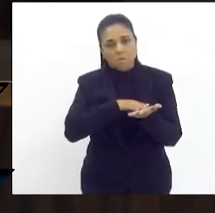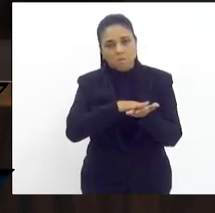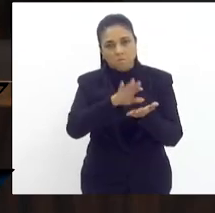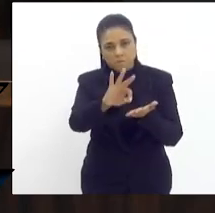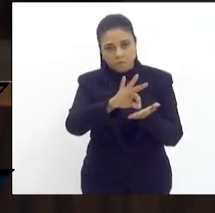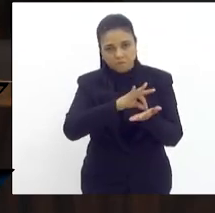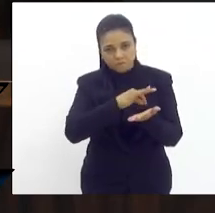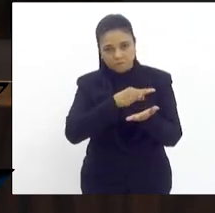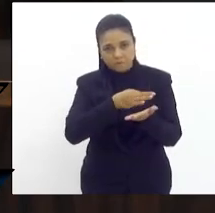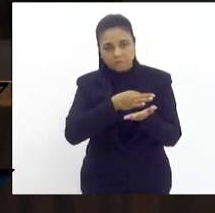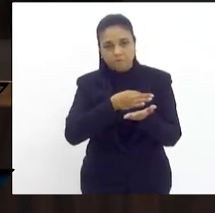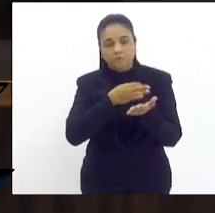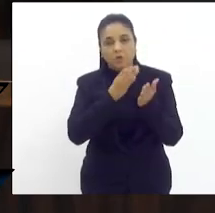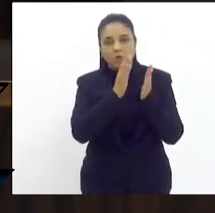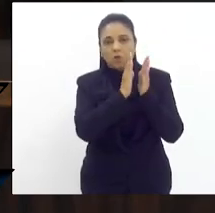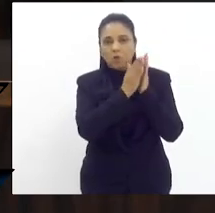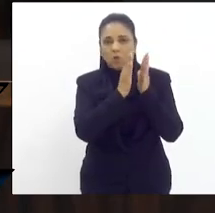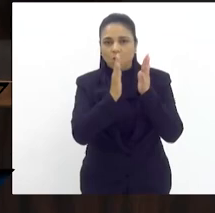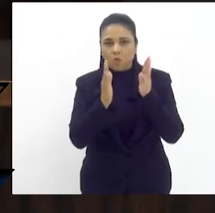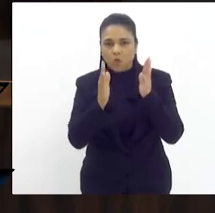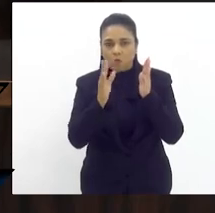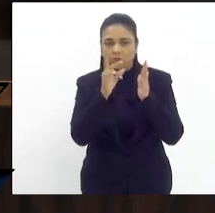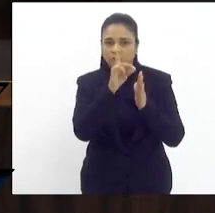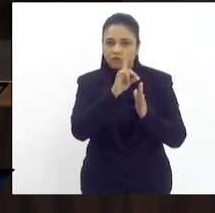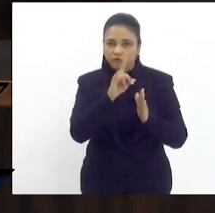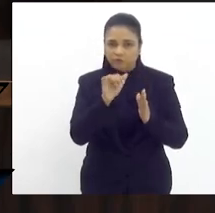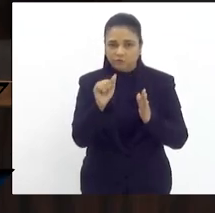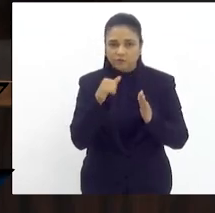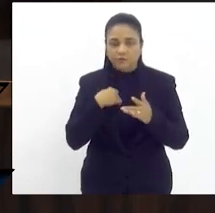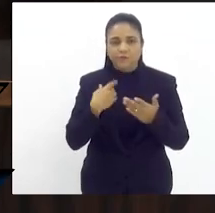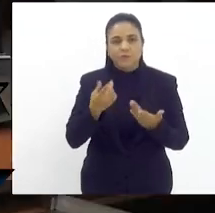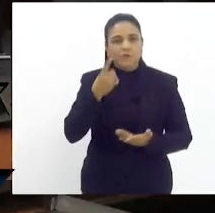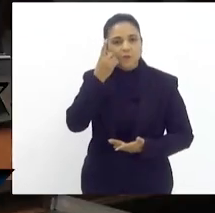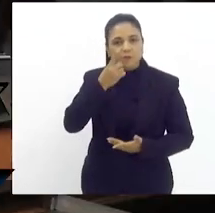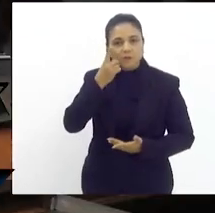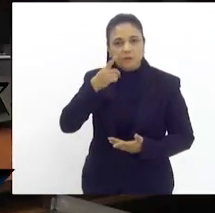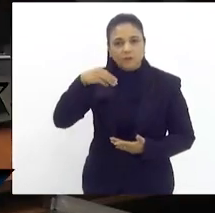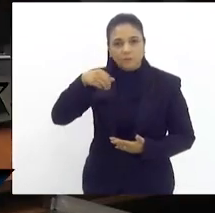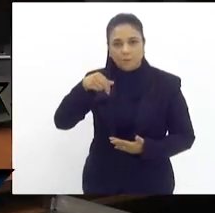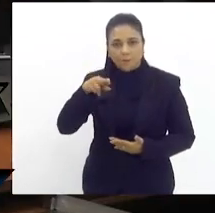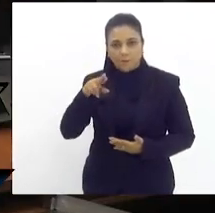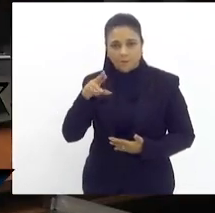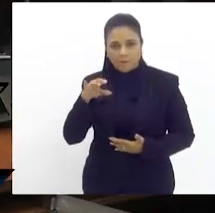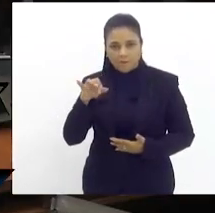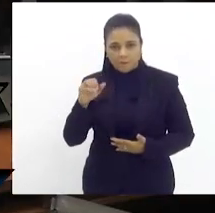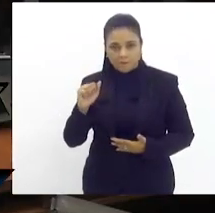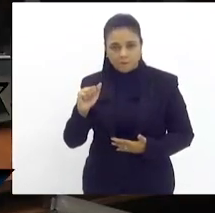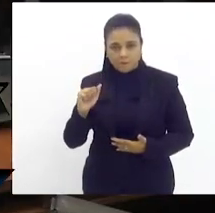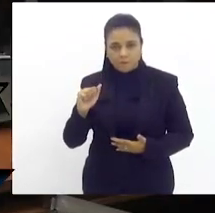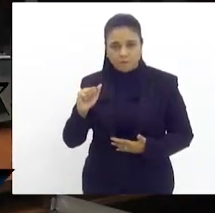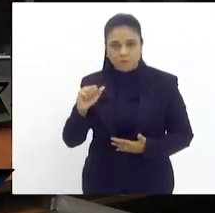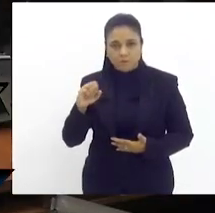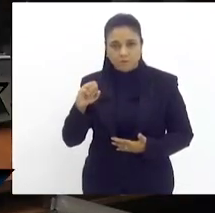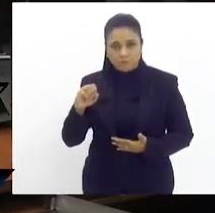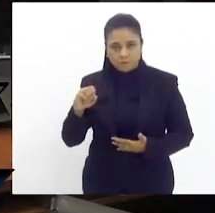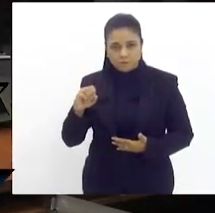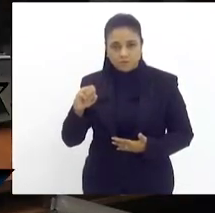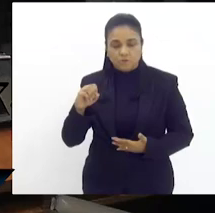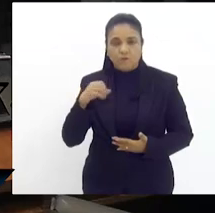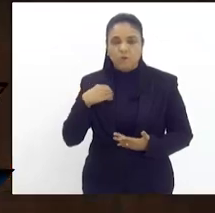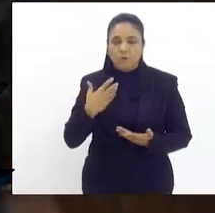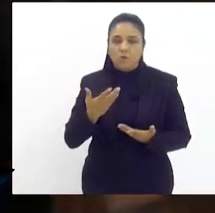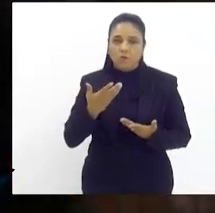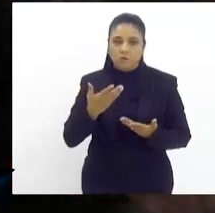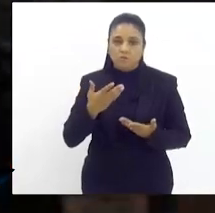ordem nosso nome Deputado Márcio Gualberto eu gostaria de deixar consignado